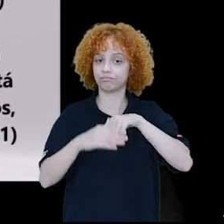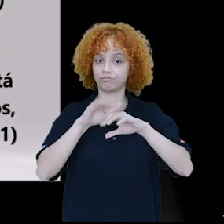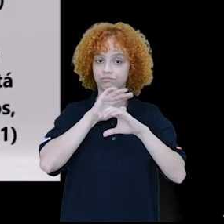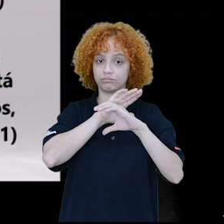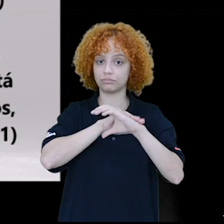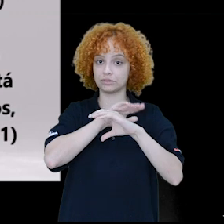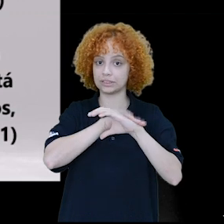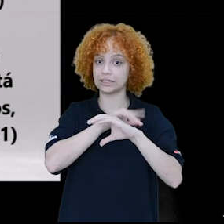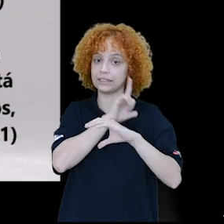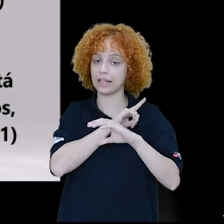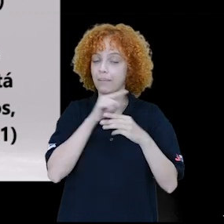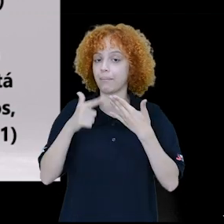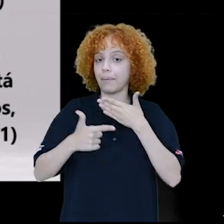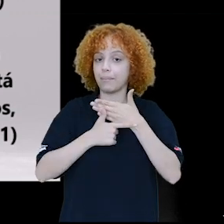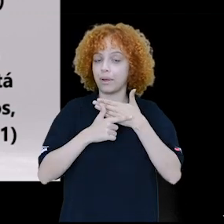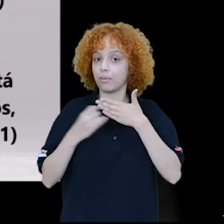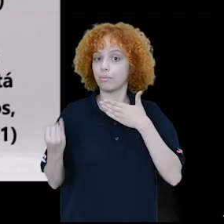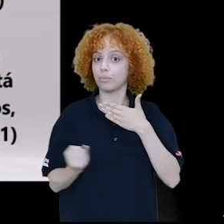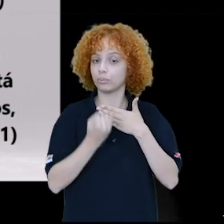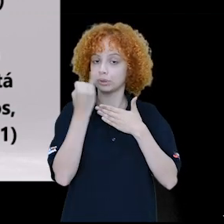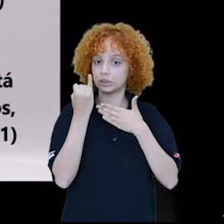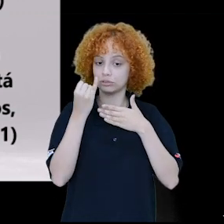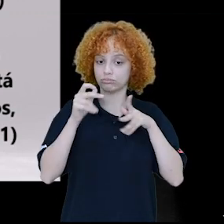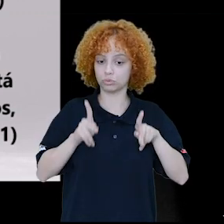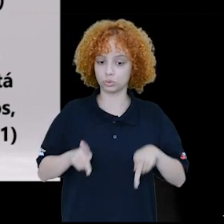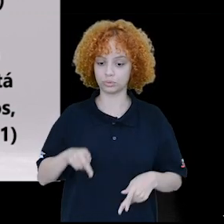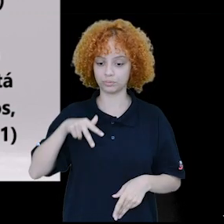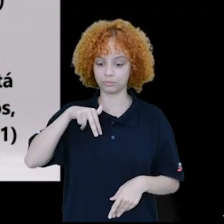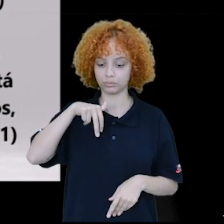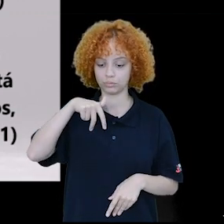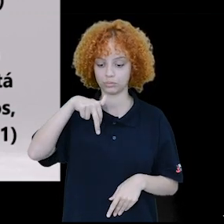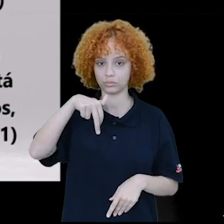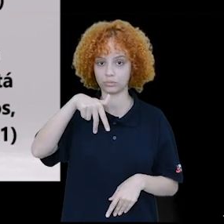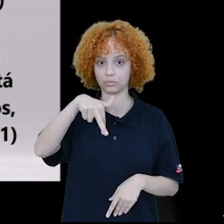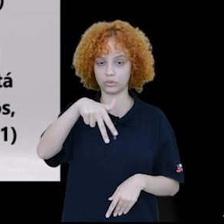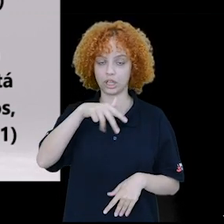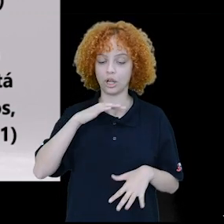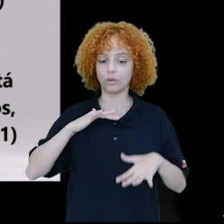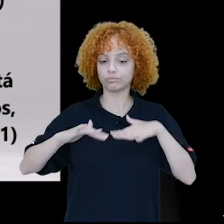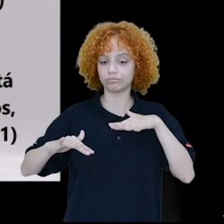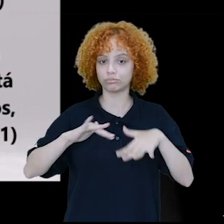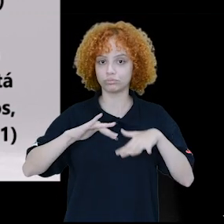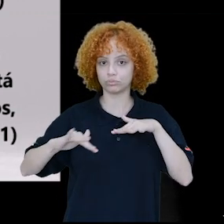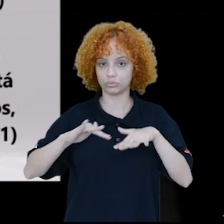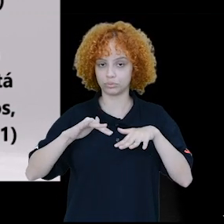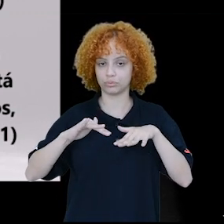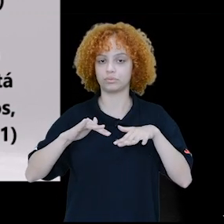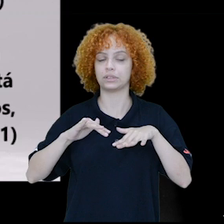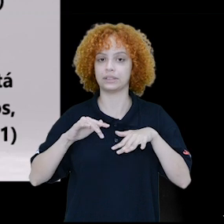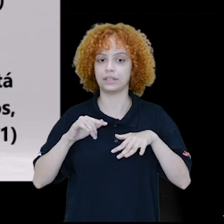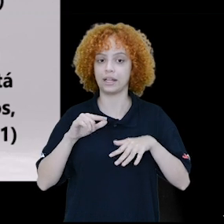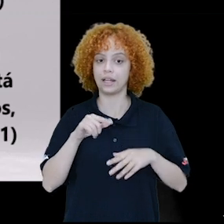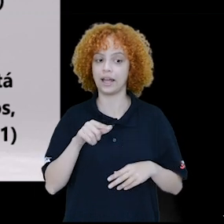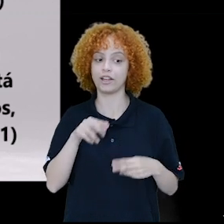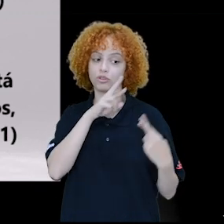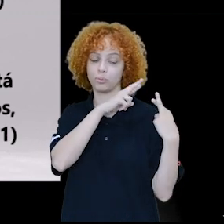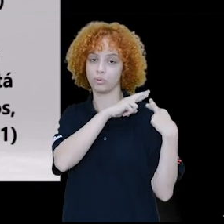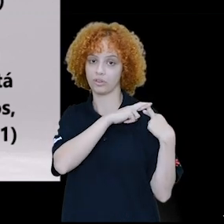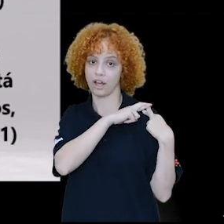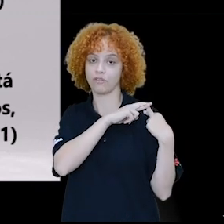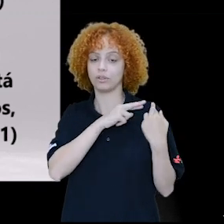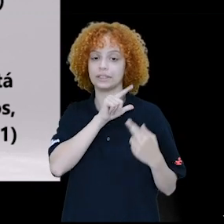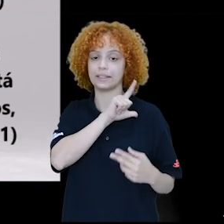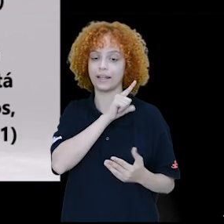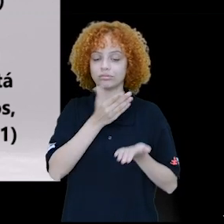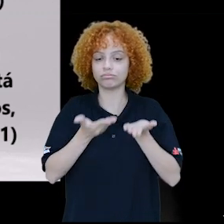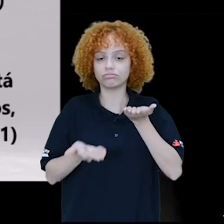papel essencial na postura, na marcha e na coordenação dos movimentos. Graças a ele, os movimentos